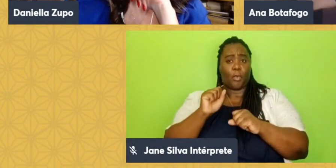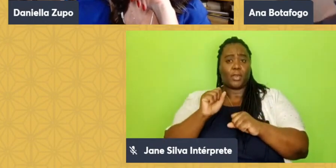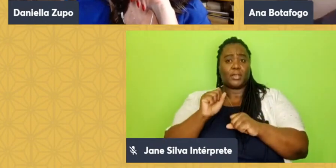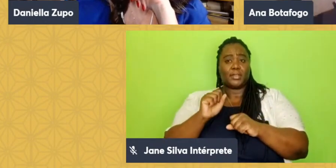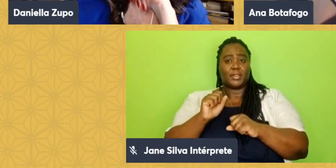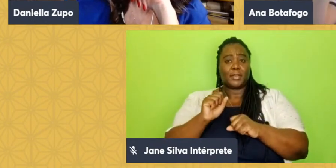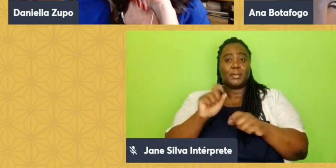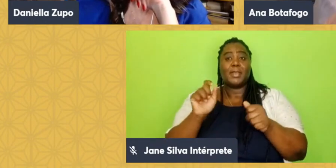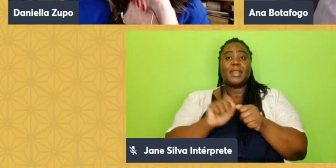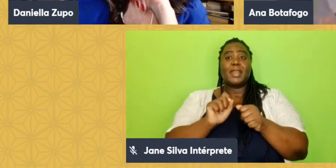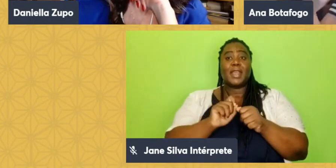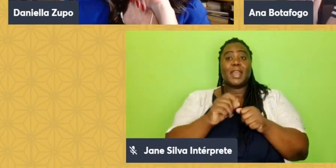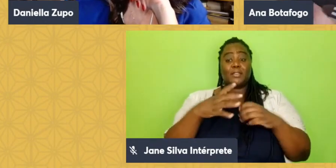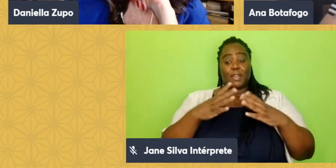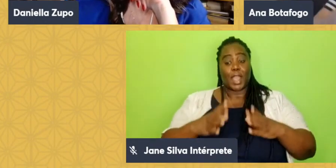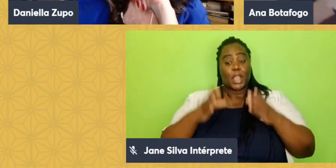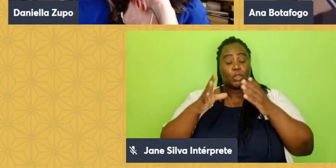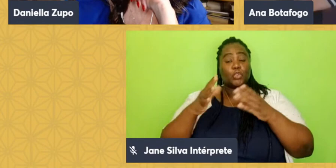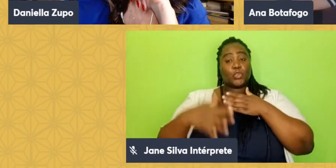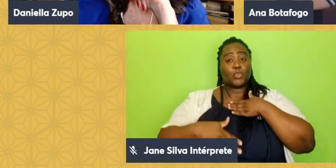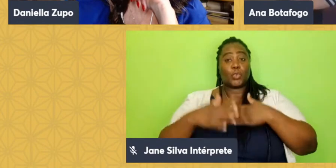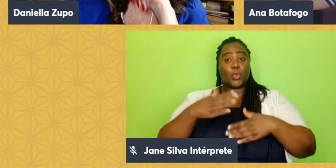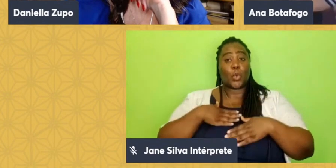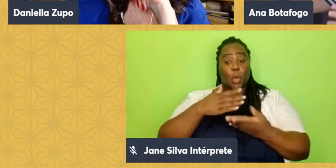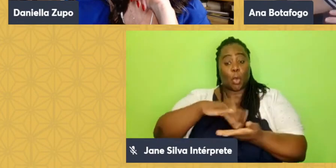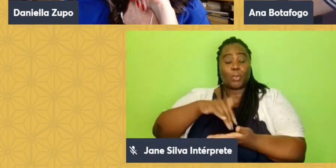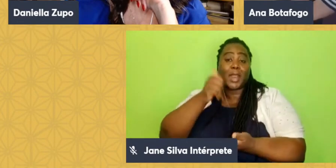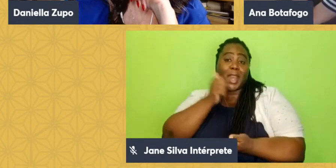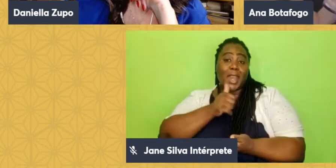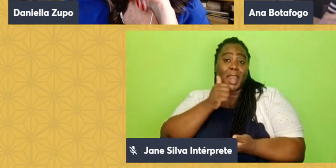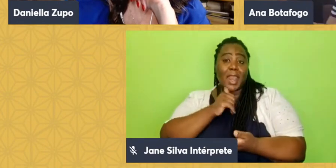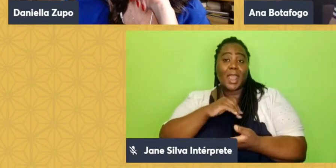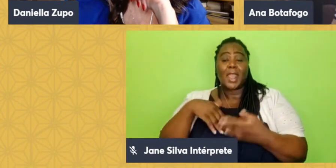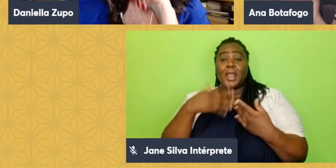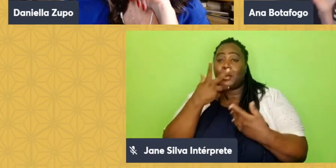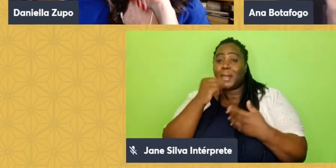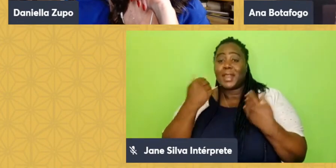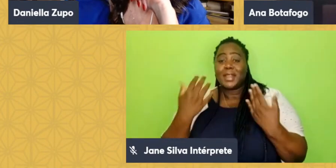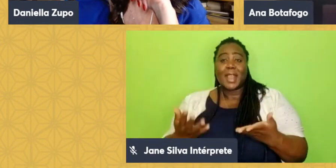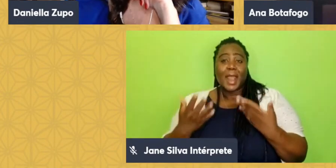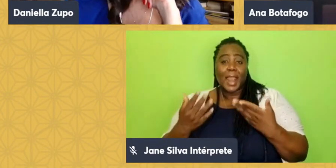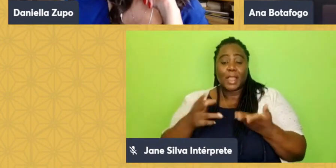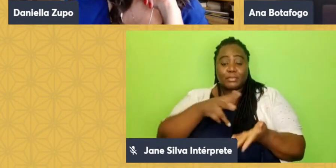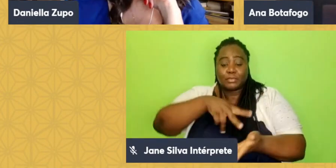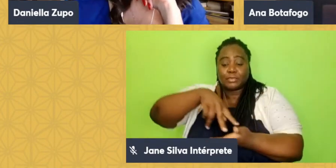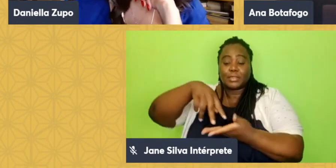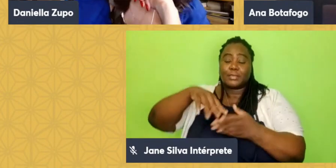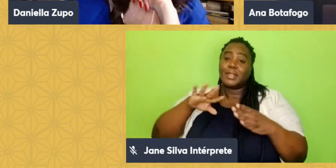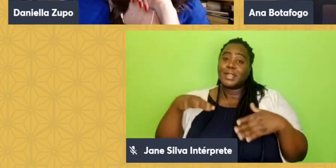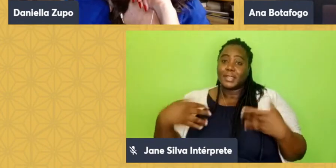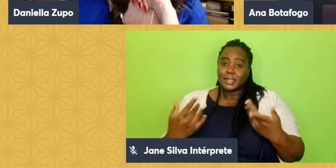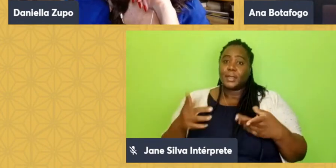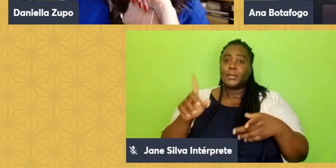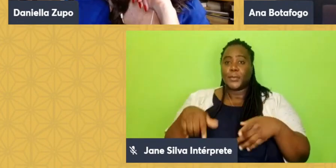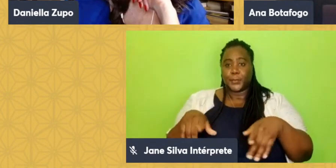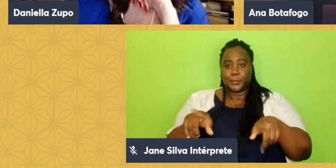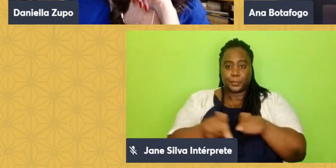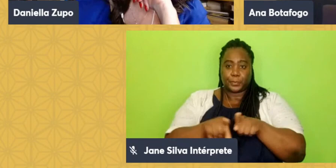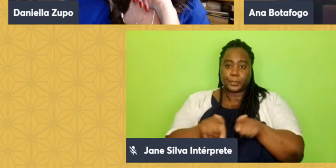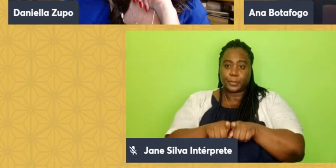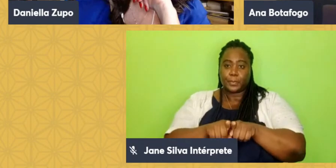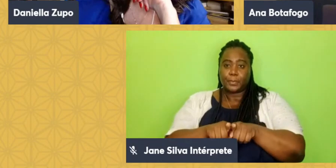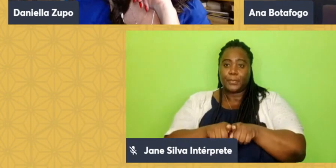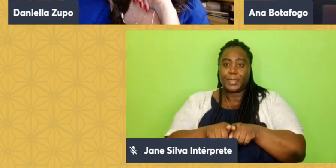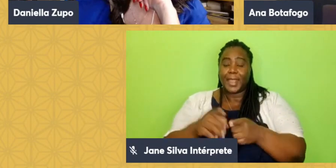para que ele faça esse corpo da Bailarina parecer leve e levitar Então são também